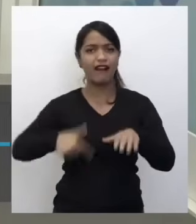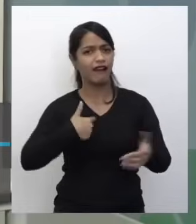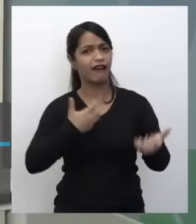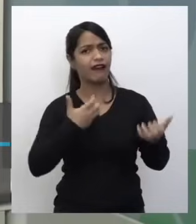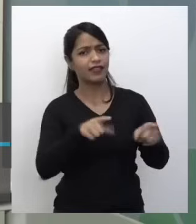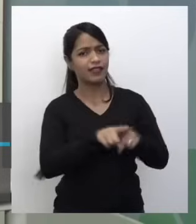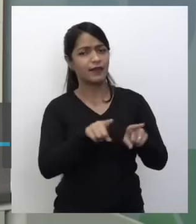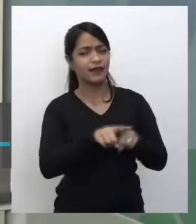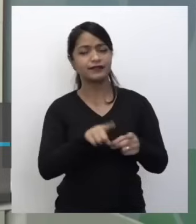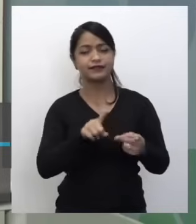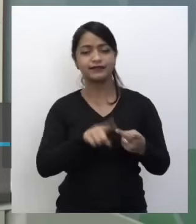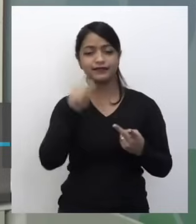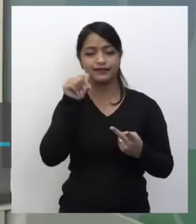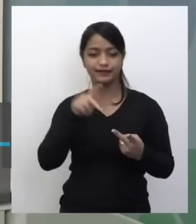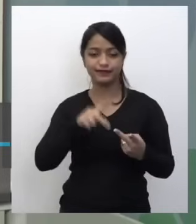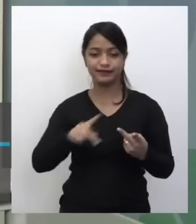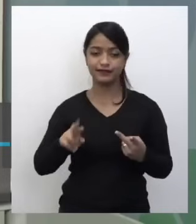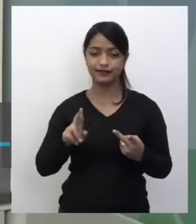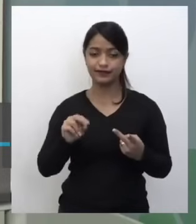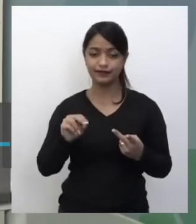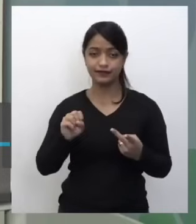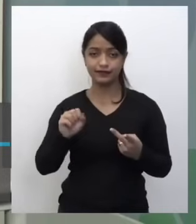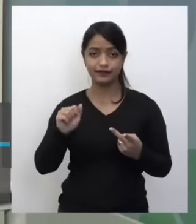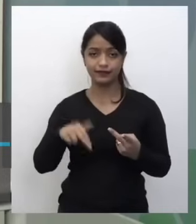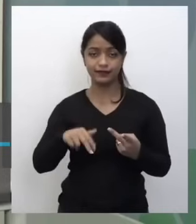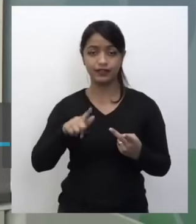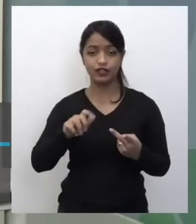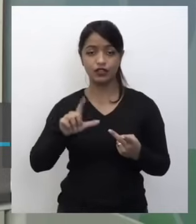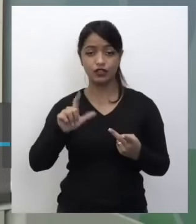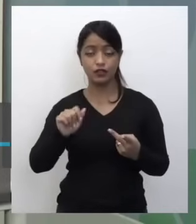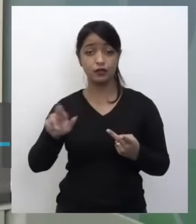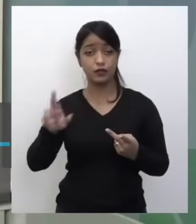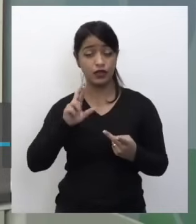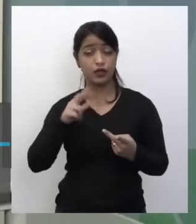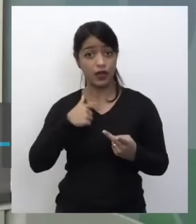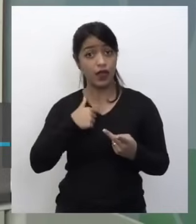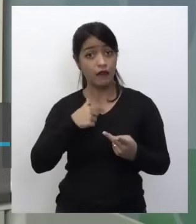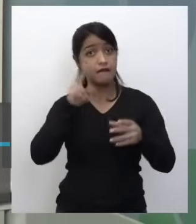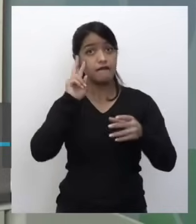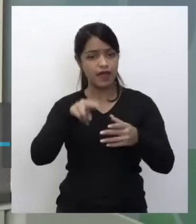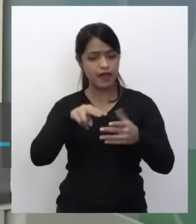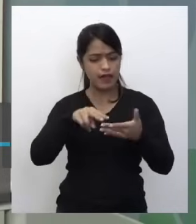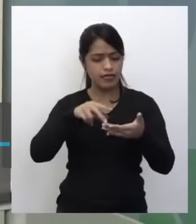A professora Rosângela falou que é para ir para a praia, o pessoal para se divertir.